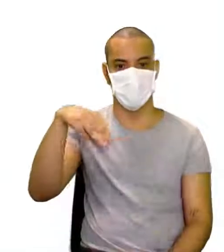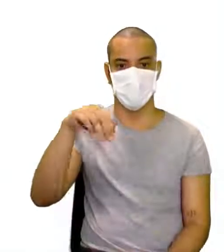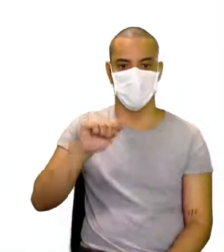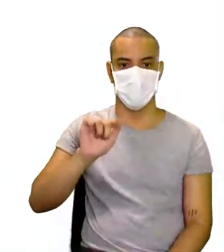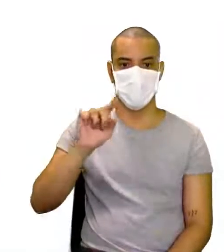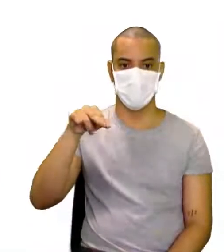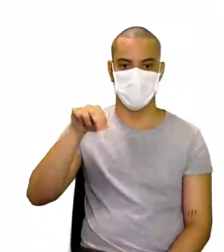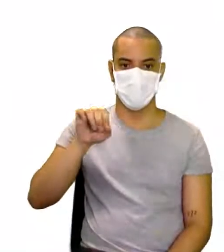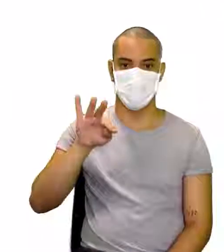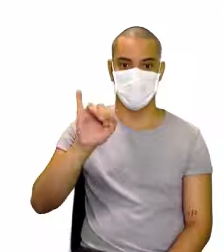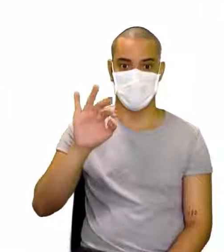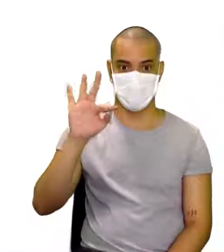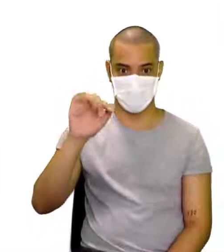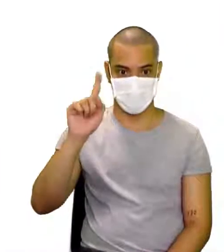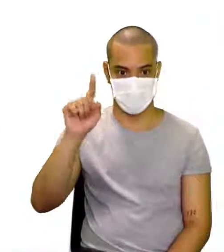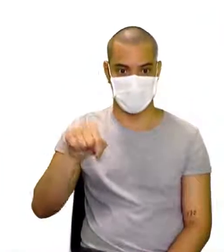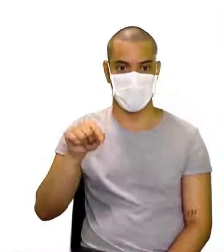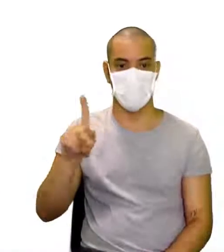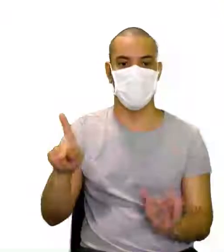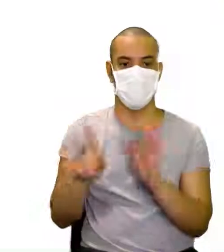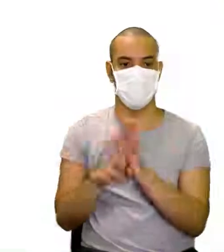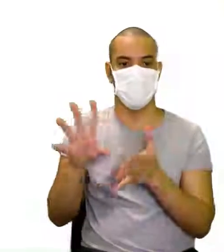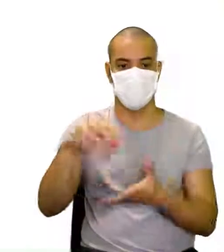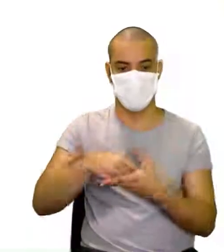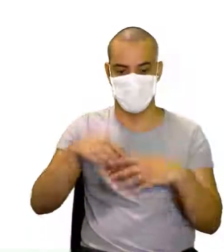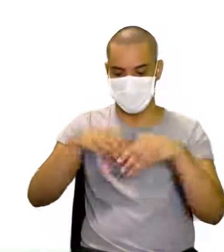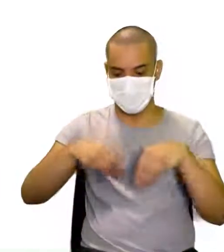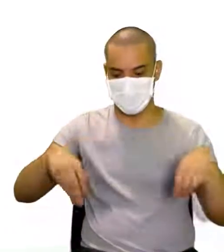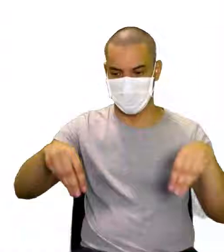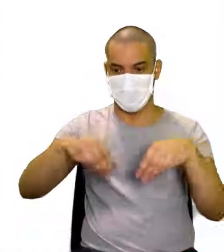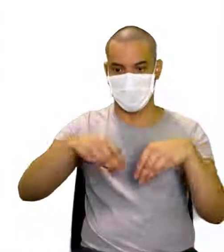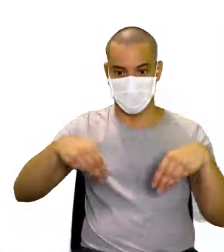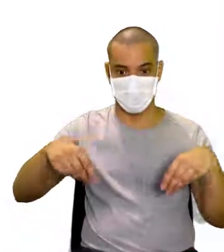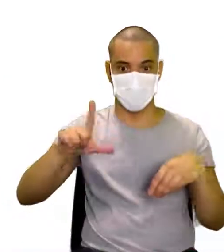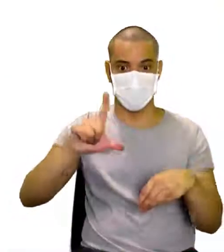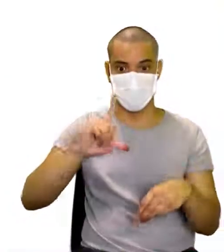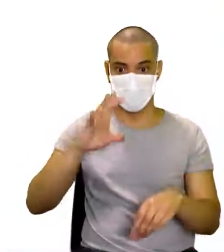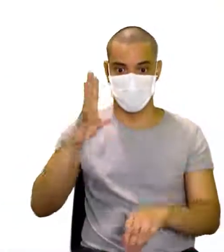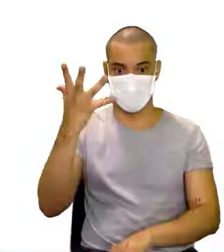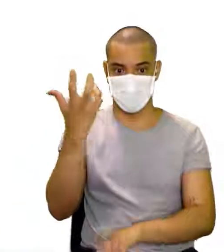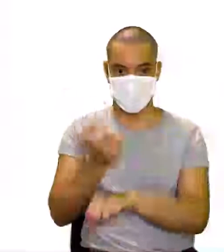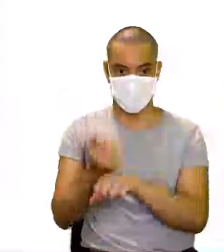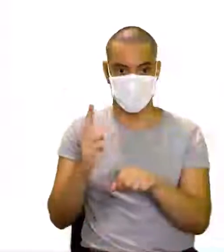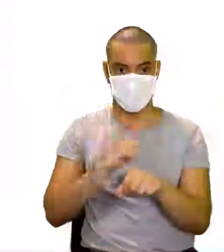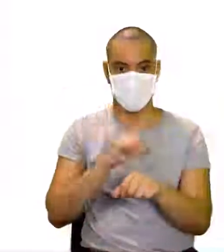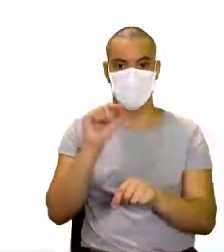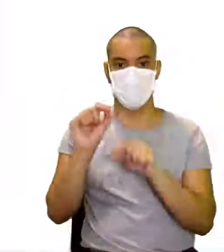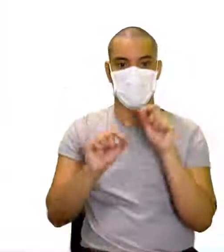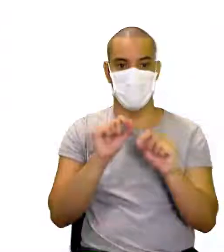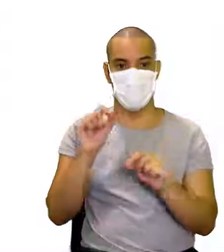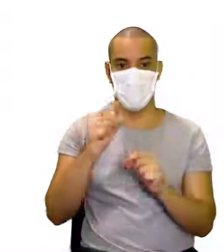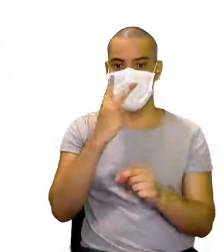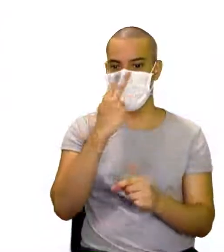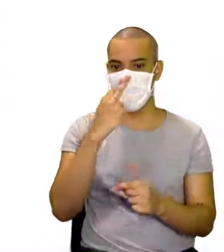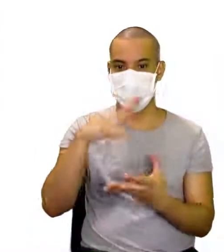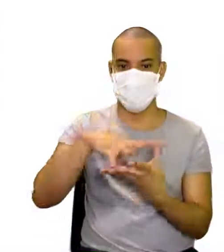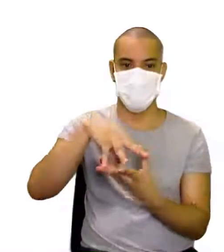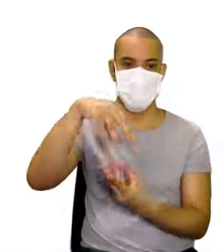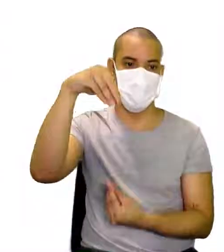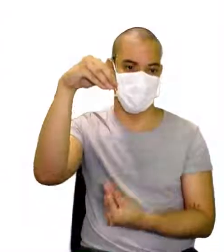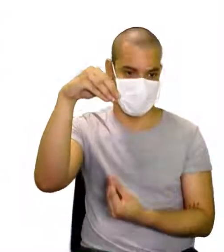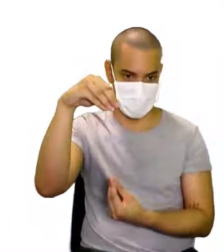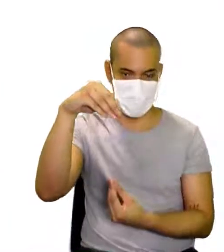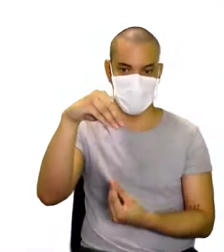o minério magnético presente no solo, seria possuidor de uma série de alma e que